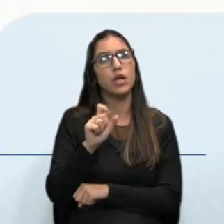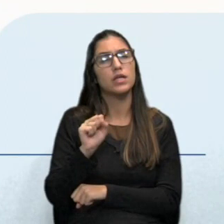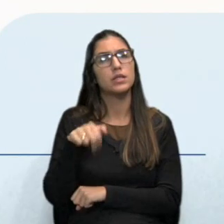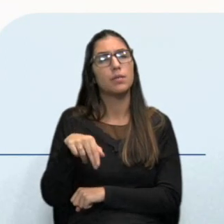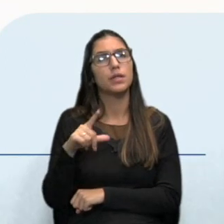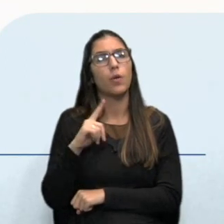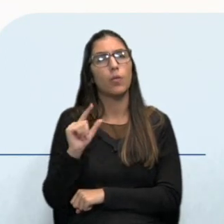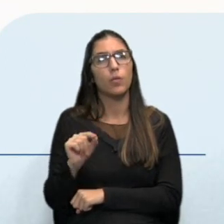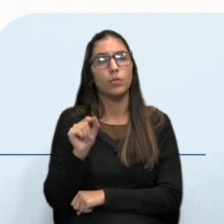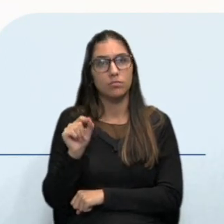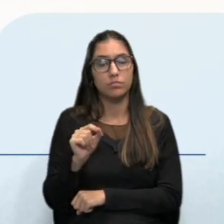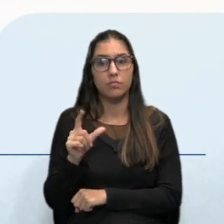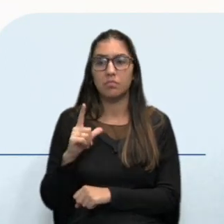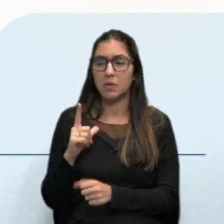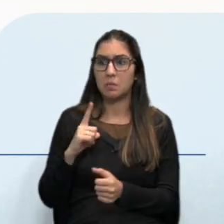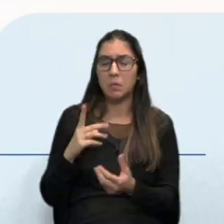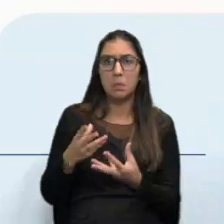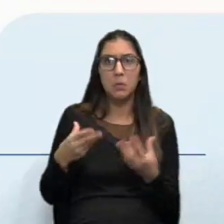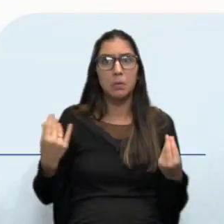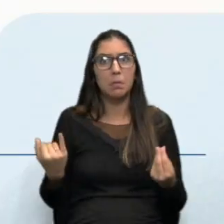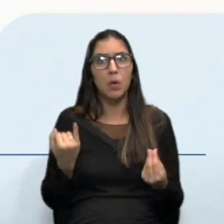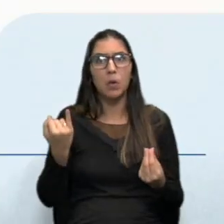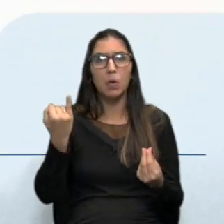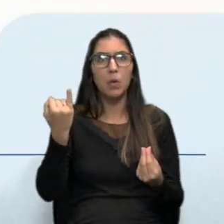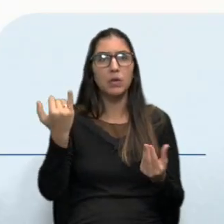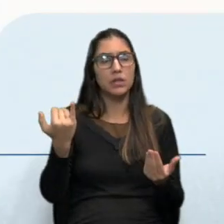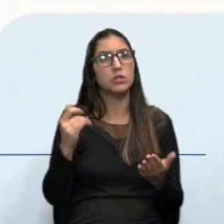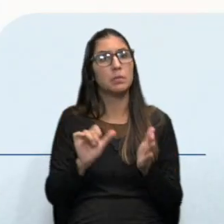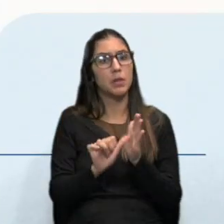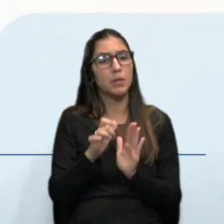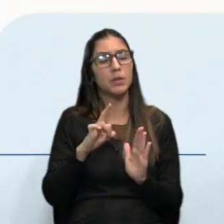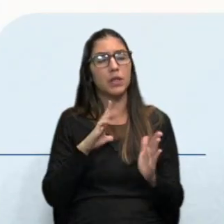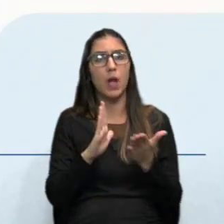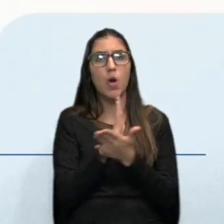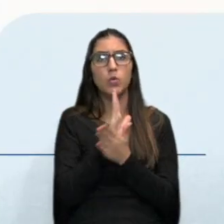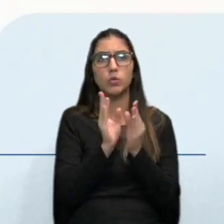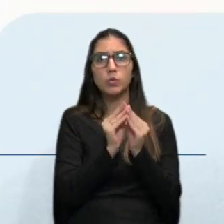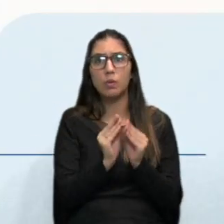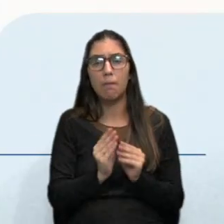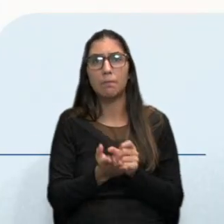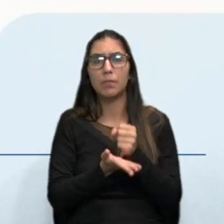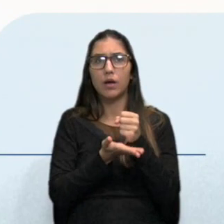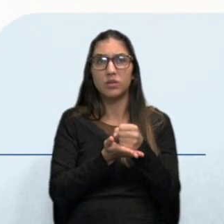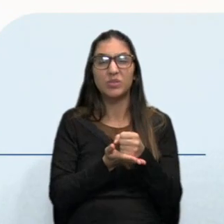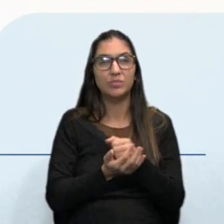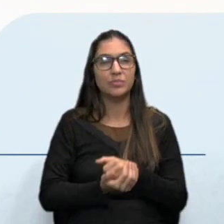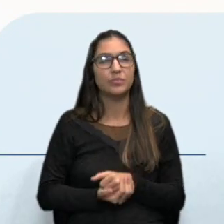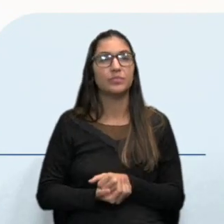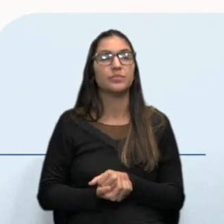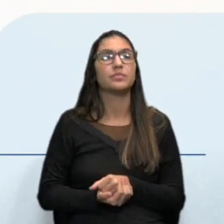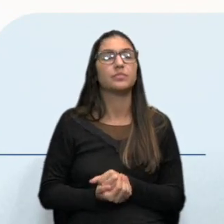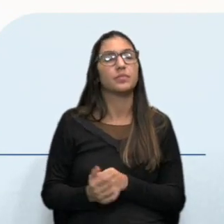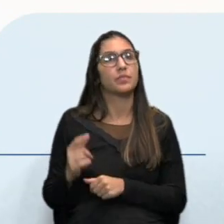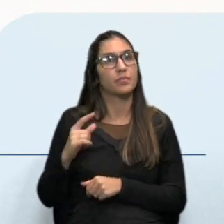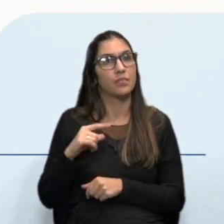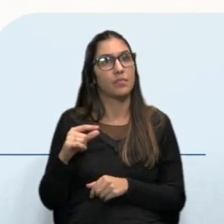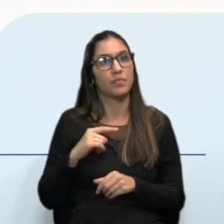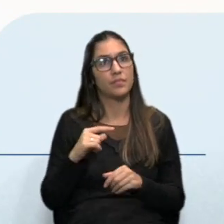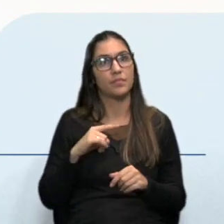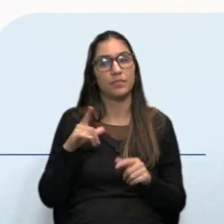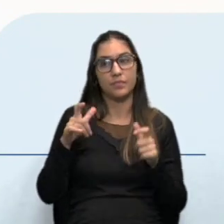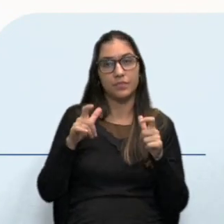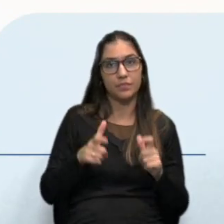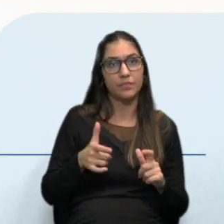tem de tão importante? Primeiro, ele tem alguns componentes básicos. Ele tem a estação